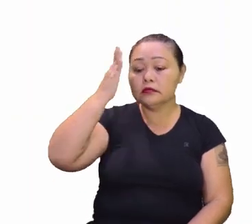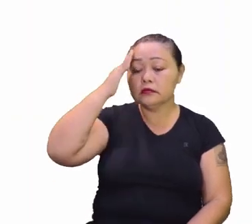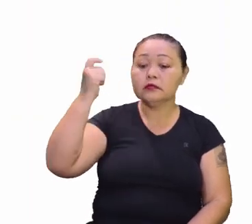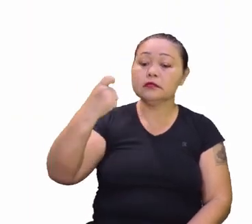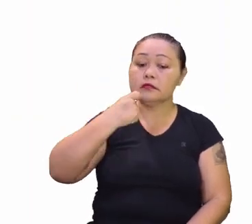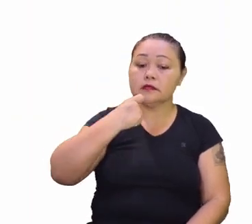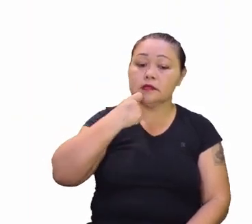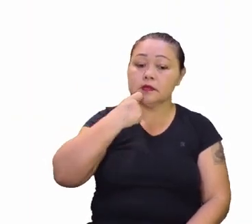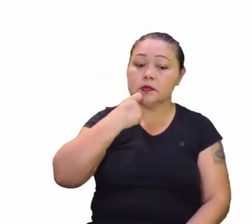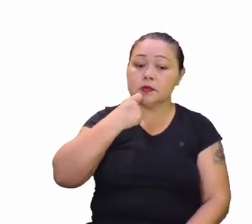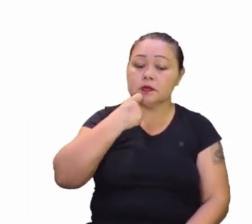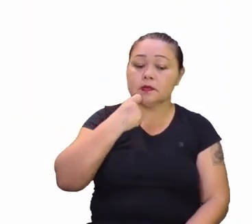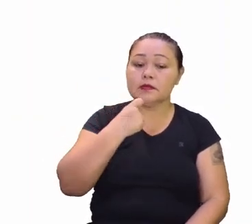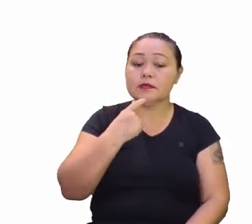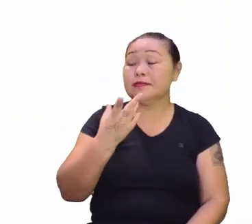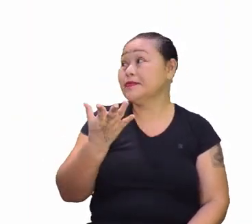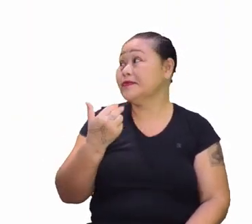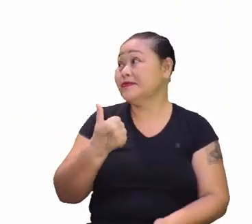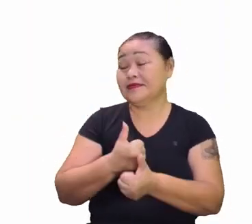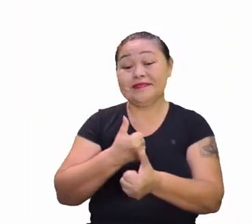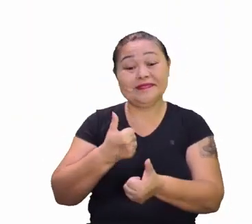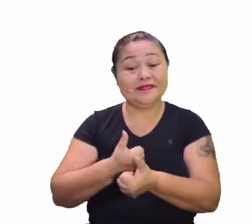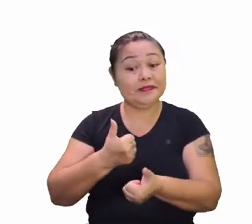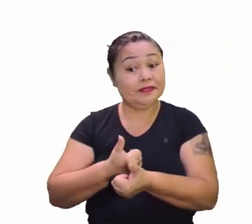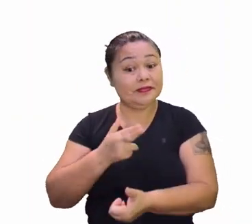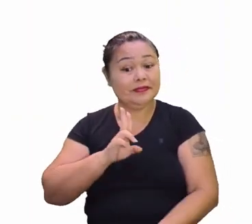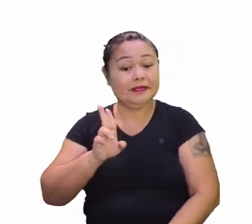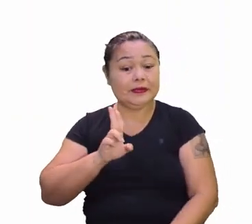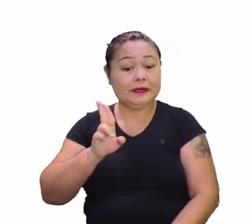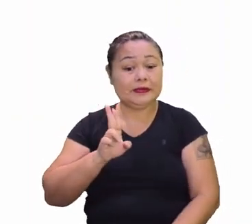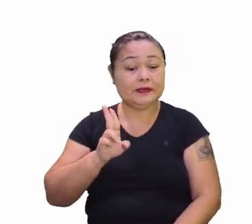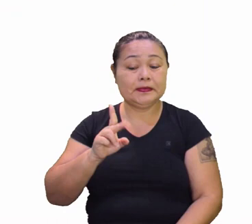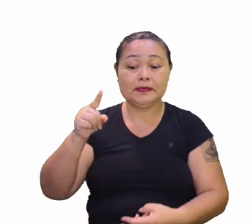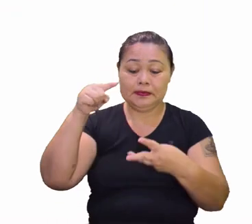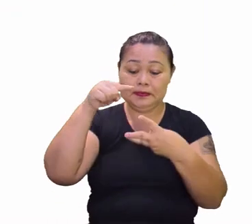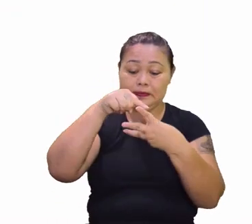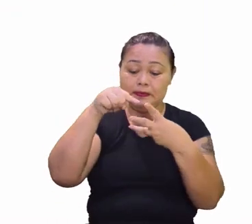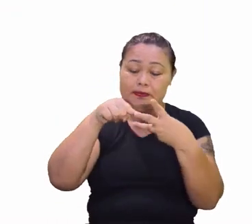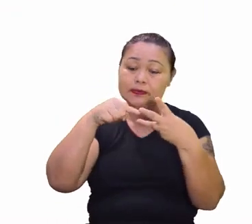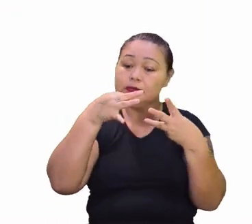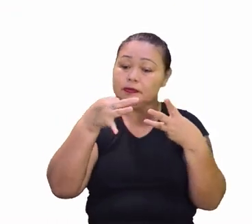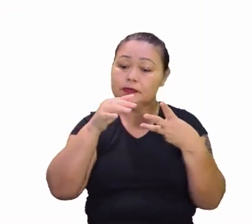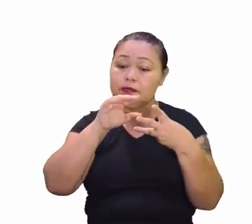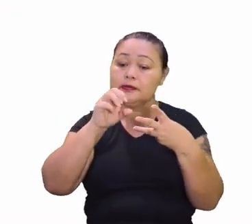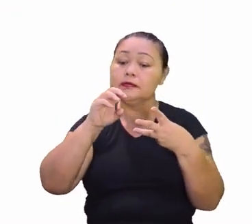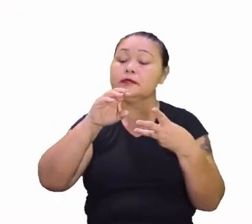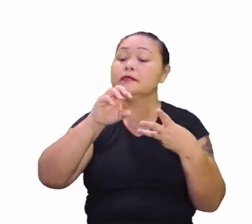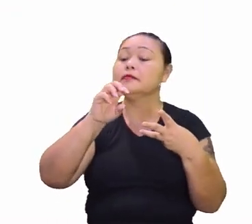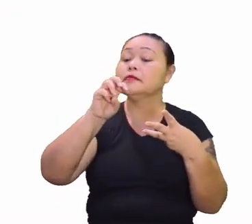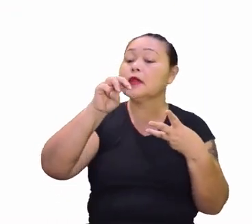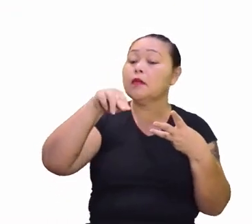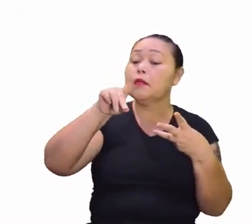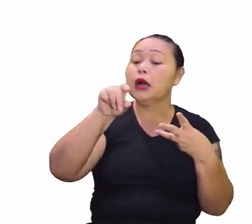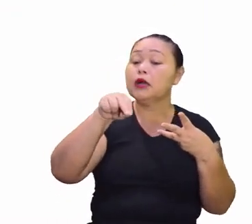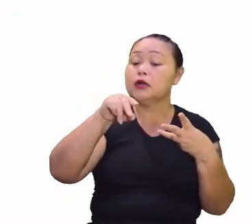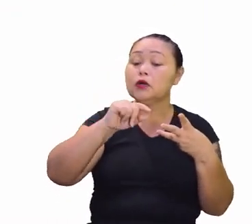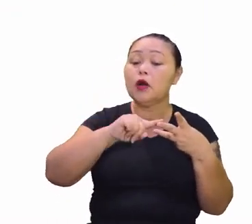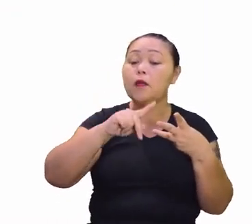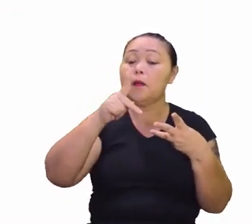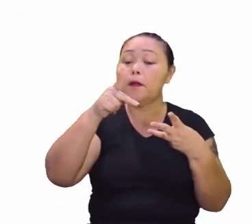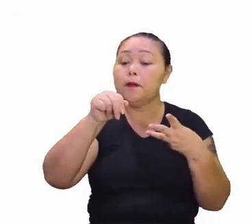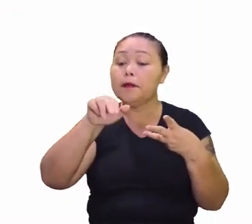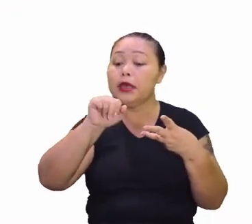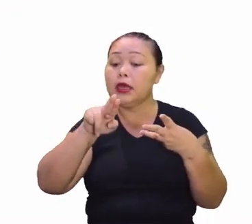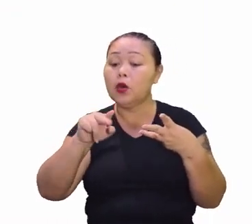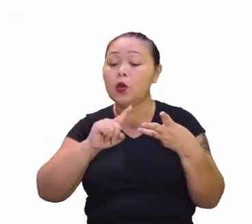aí? Deixa eu tentar. Eu vou tentar lá. Vou te dar 3 opções. Fala. É mandi,